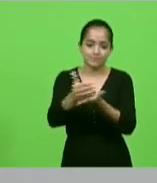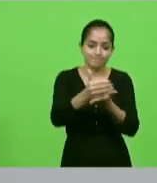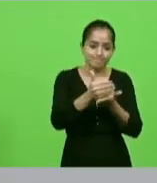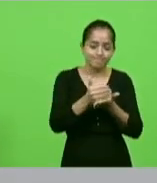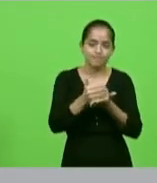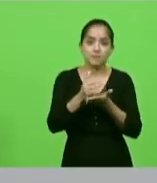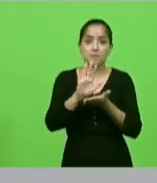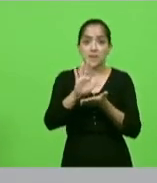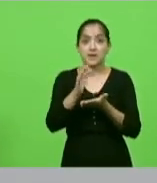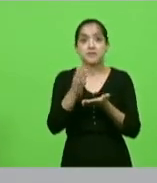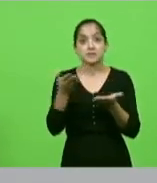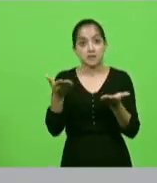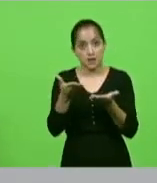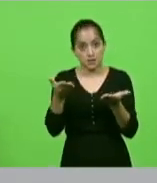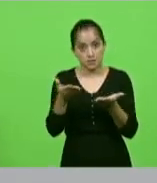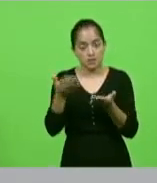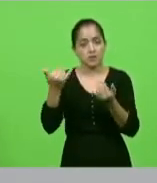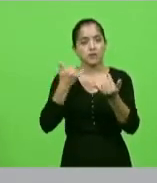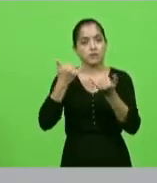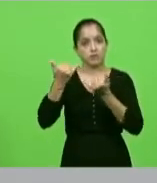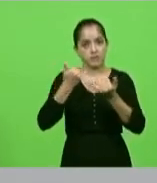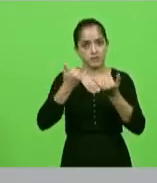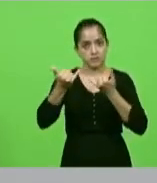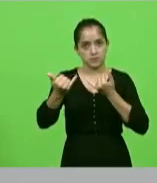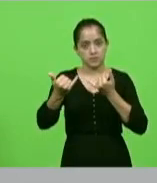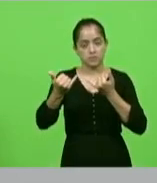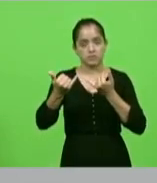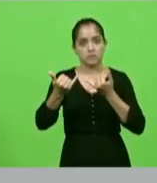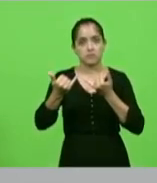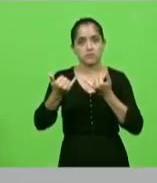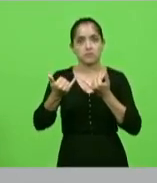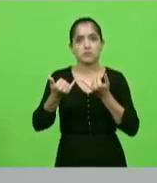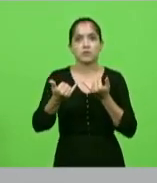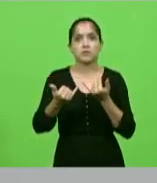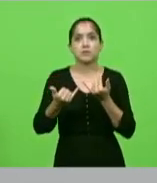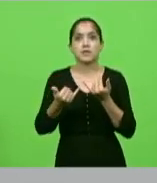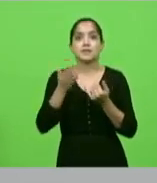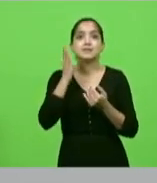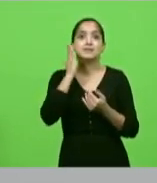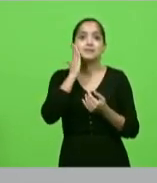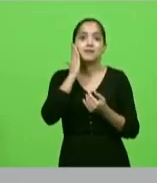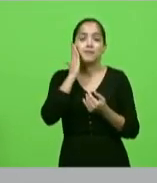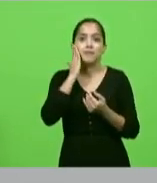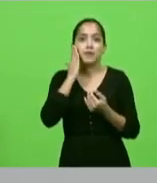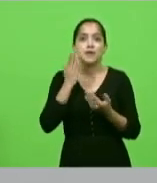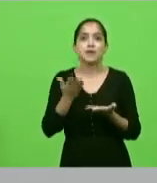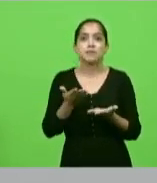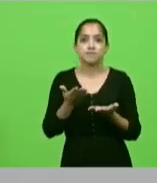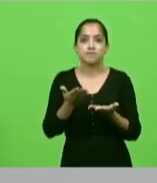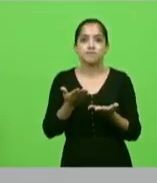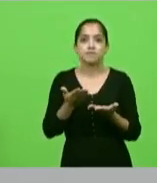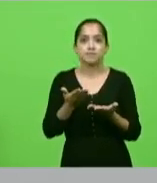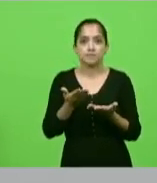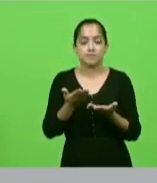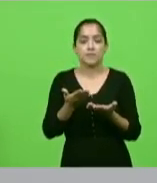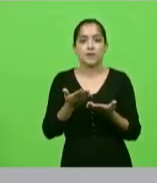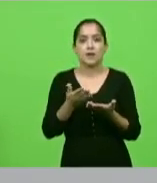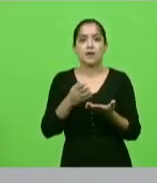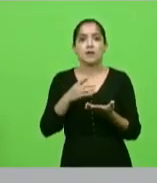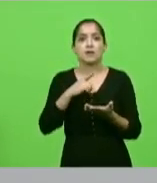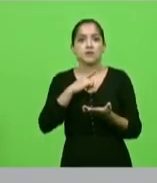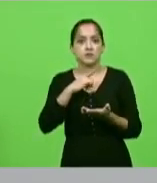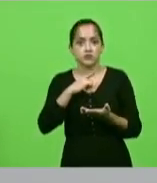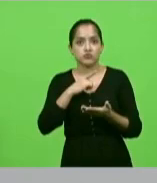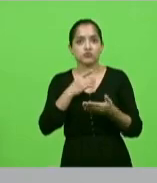E agora, a informação que me louva saber é que ela, de fato, está